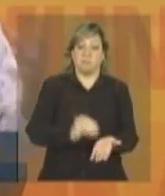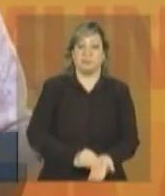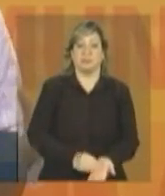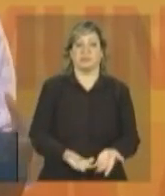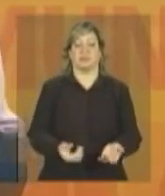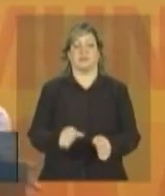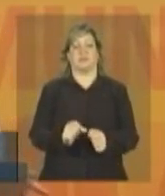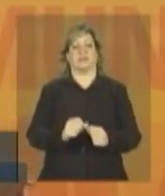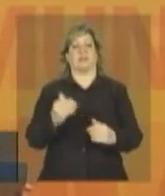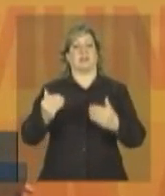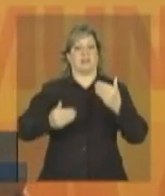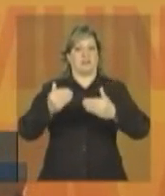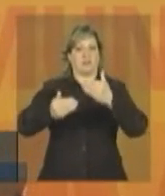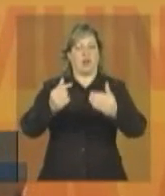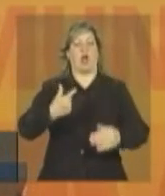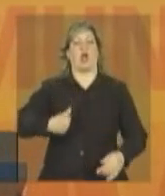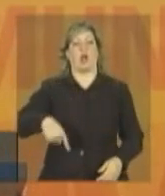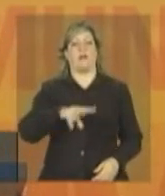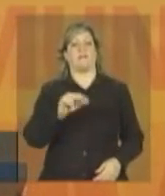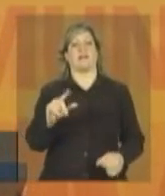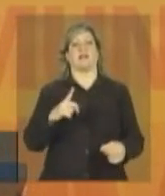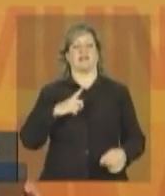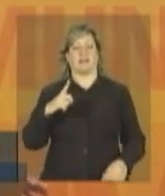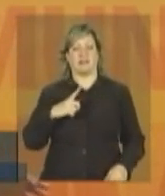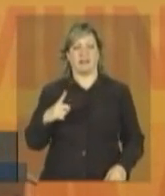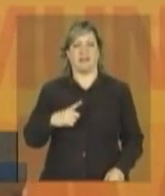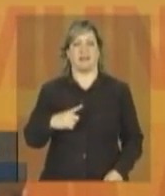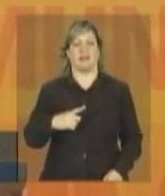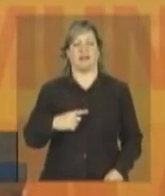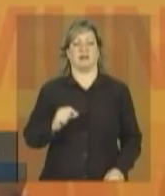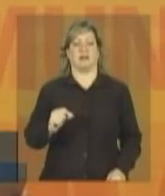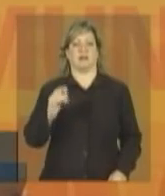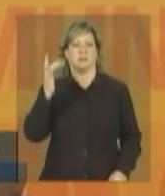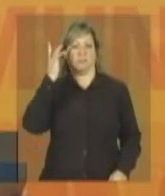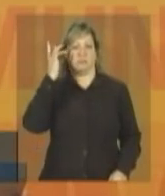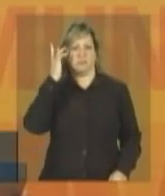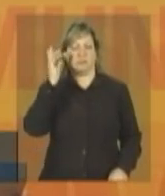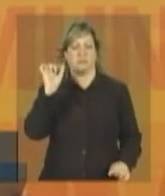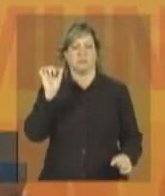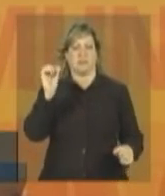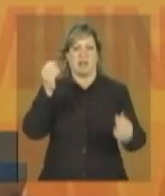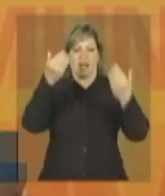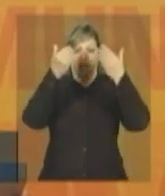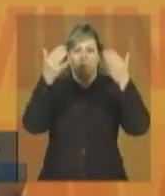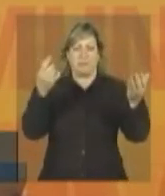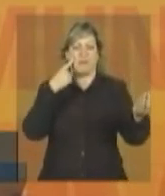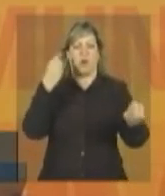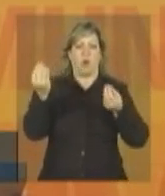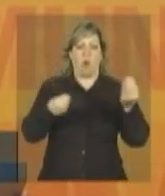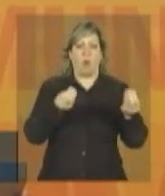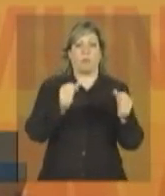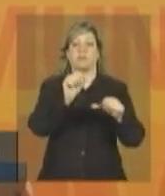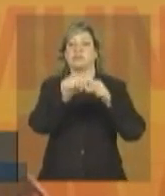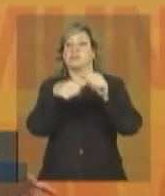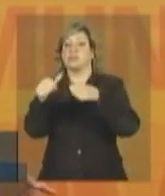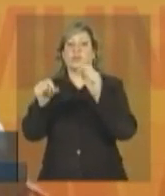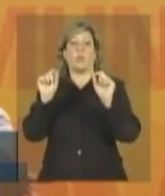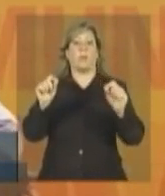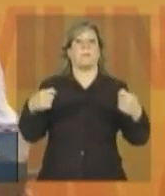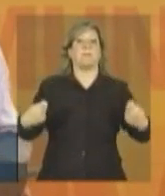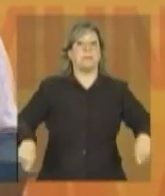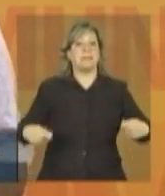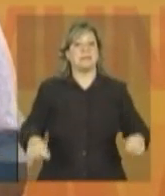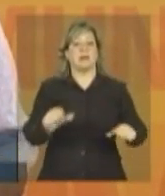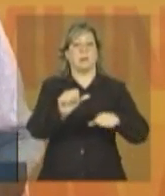gente desenvolva, nós vamos ter de ter a cabeça bem aberta para poder modificar aquilo que deve